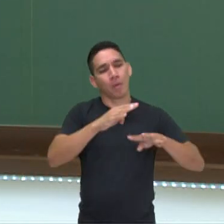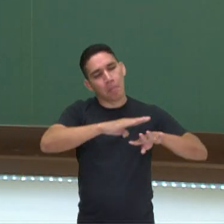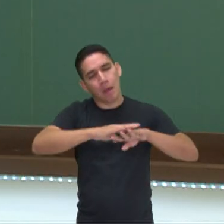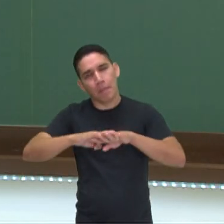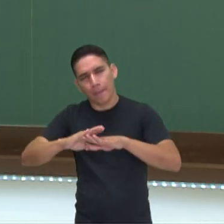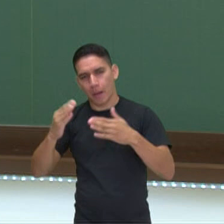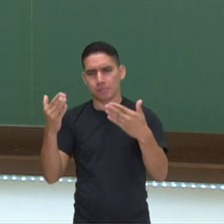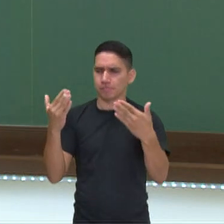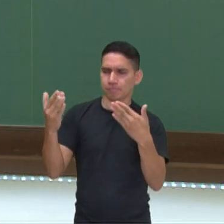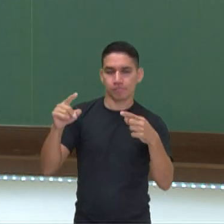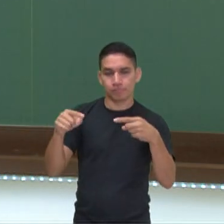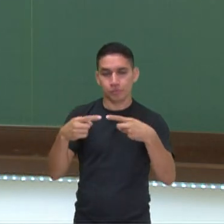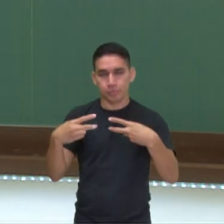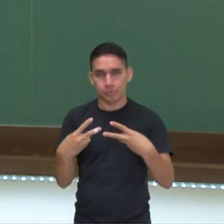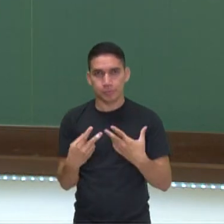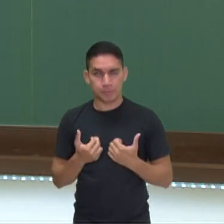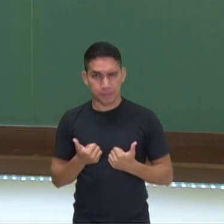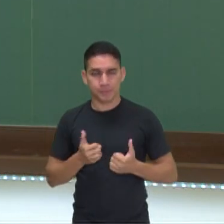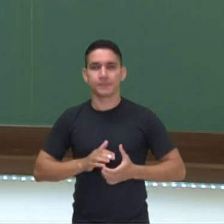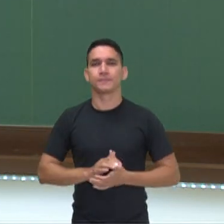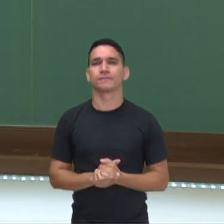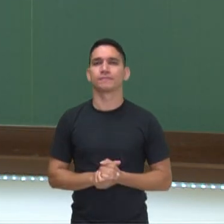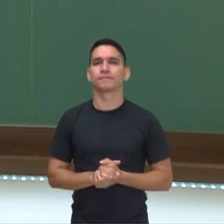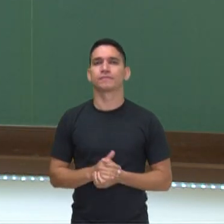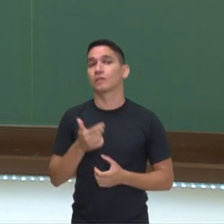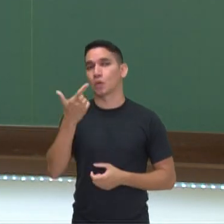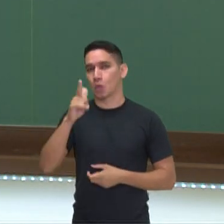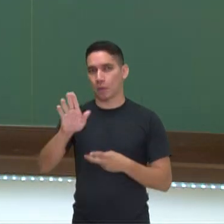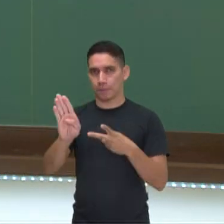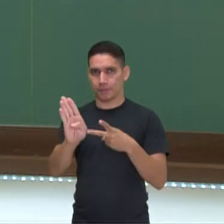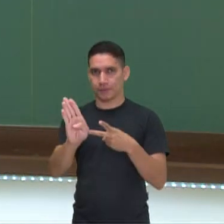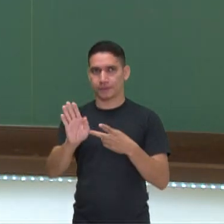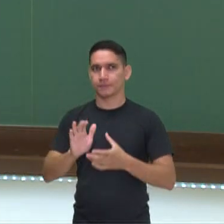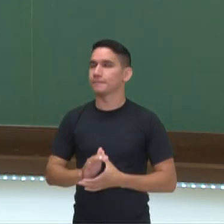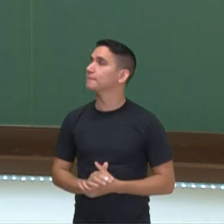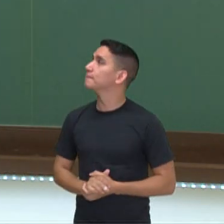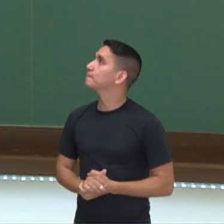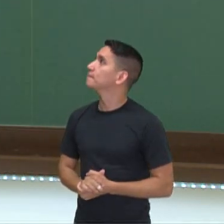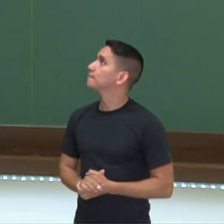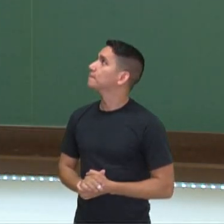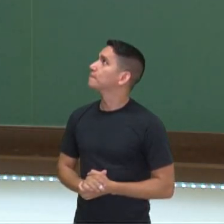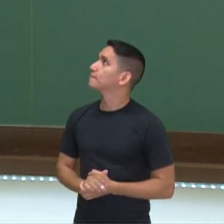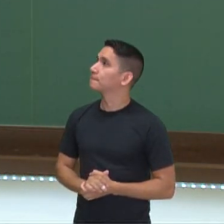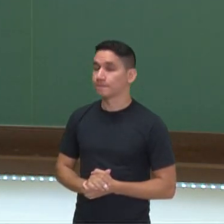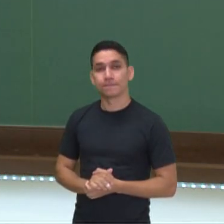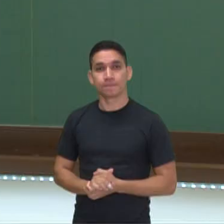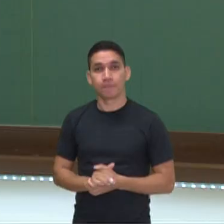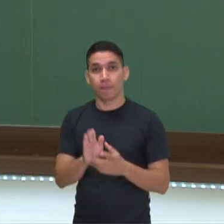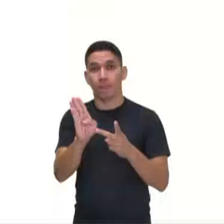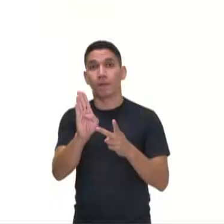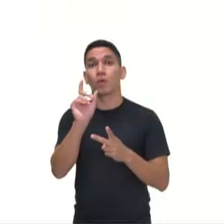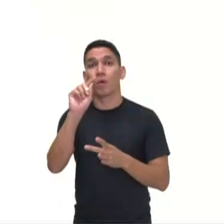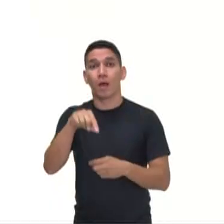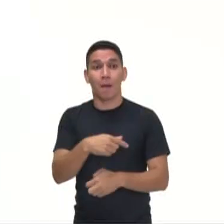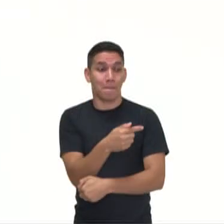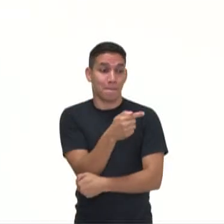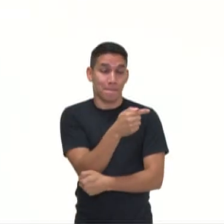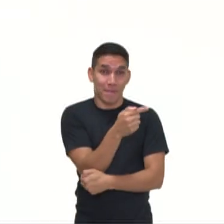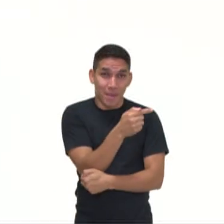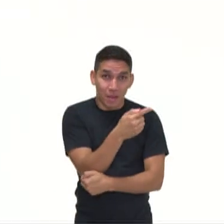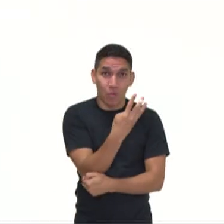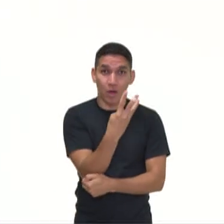para vocês conferirem depois ok vamos para a letra B na letra B nós temos menos